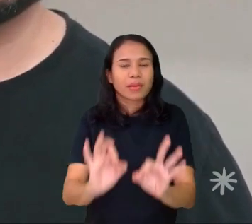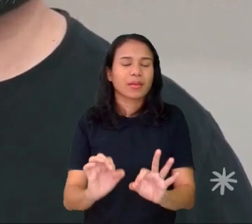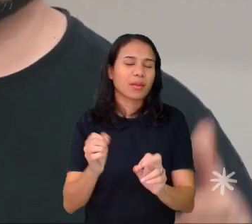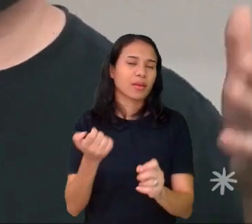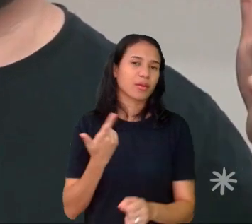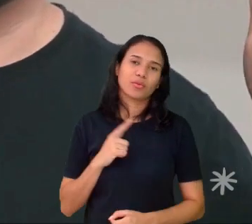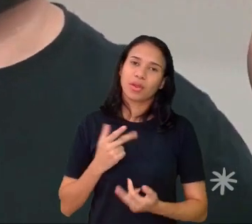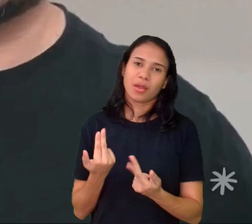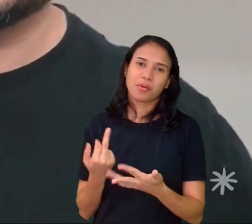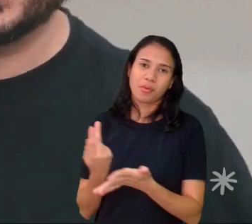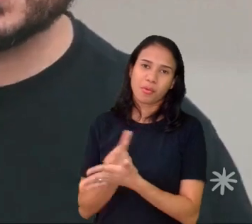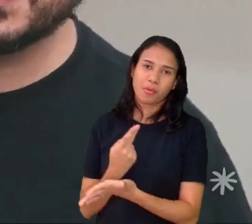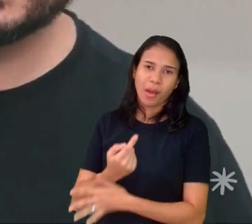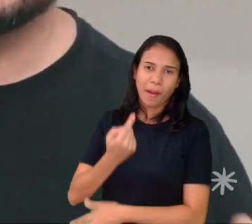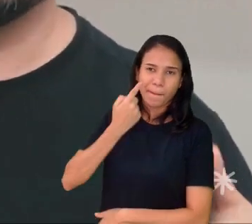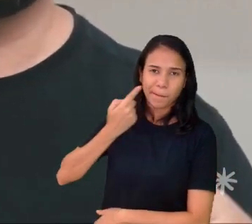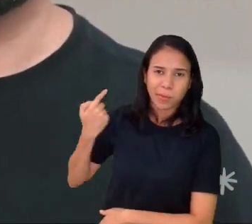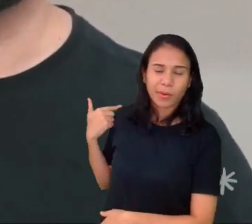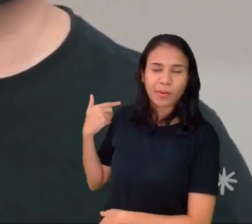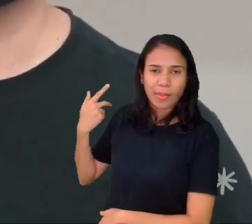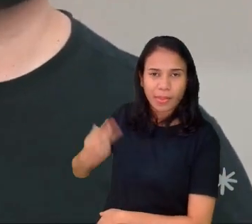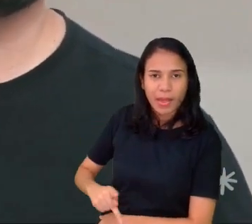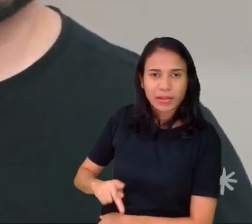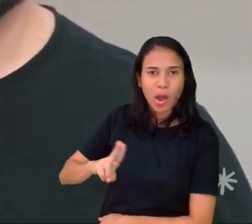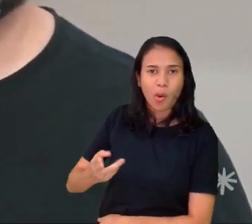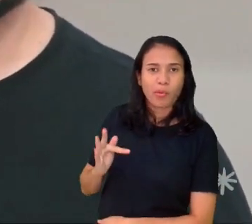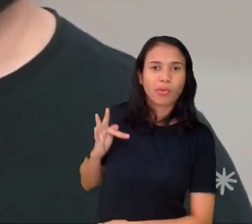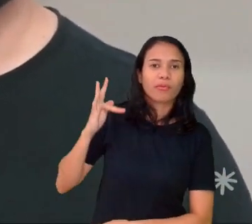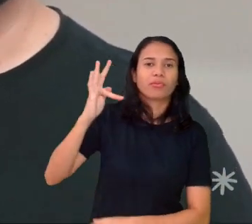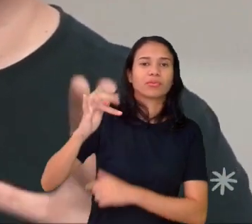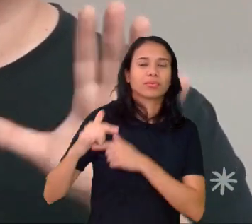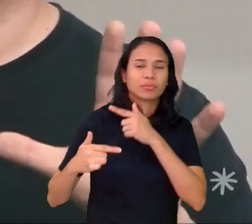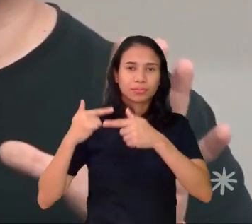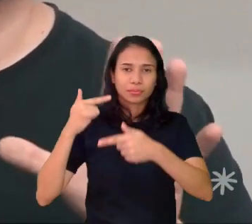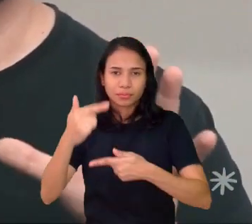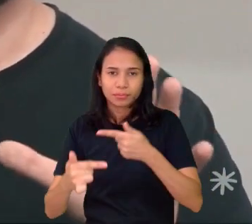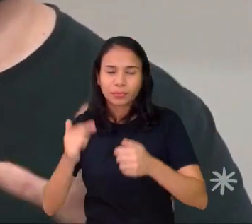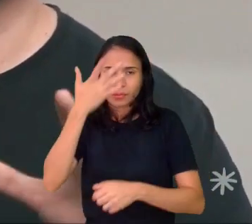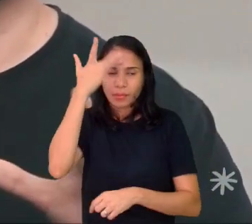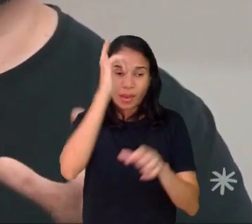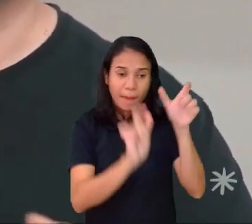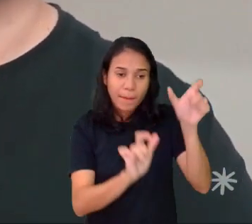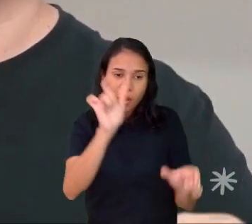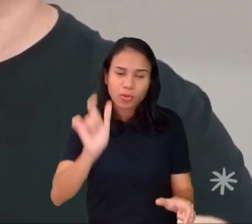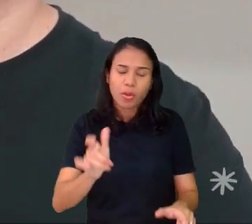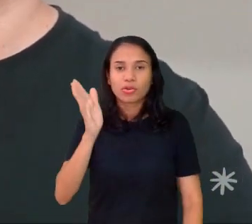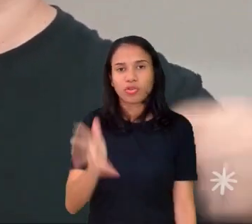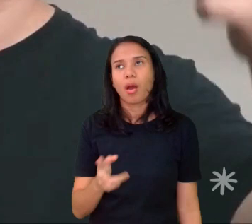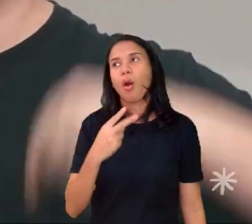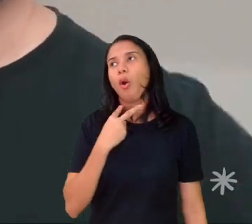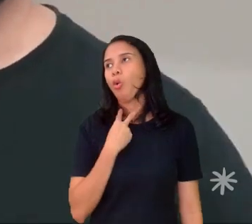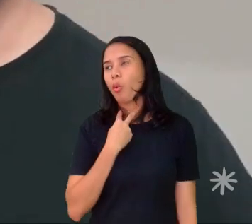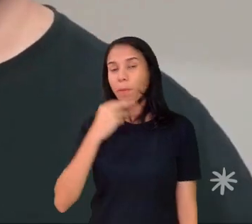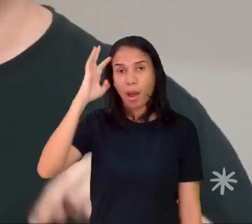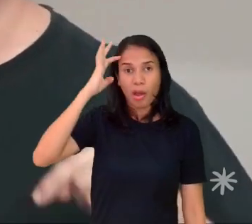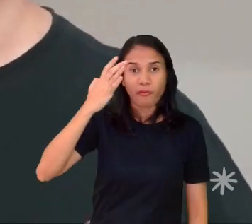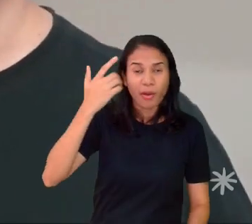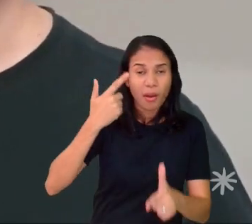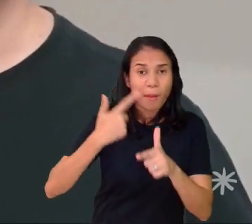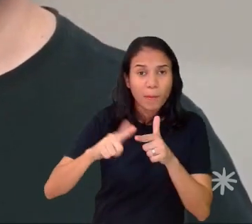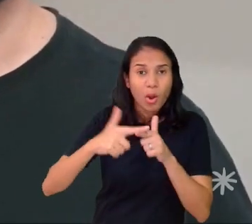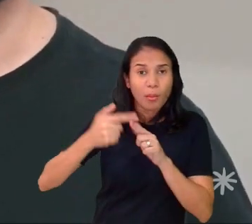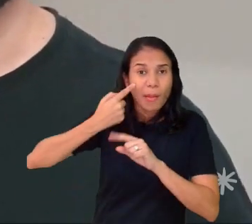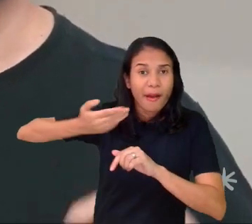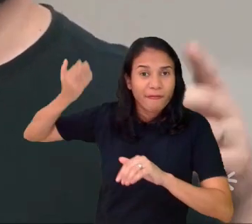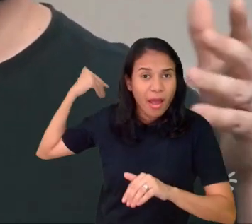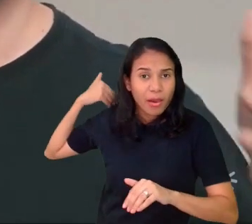os mesmos erros acontecidos nessa ou na próxima geração. Essas pessoas já vão estar ocupadas resolvendo os problemas que a gente deixou ao